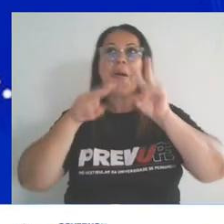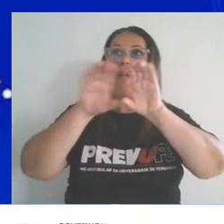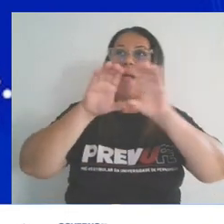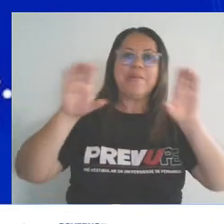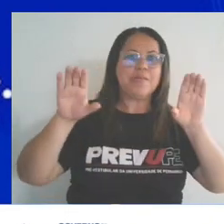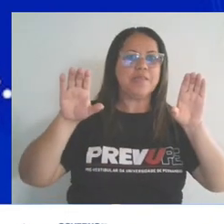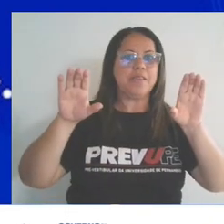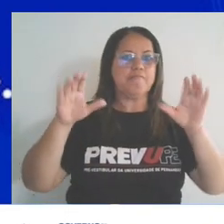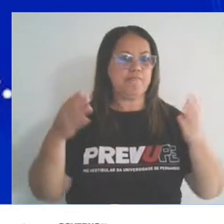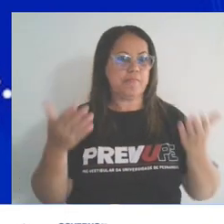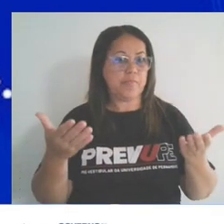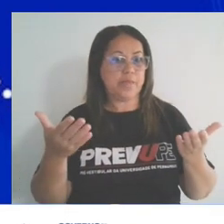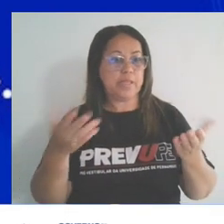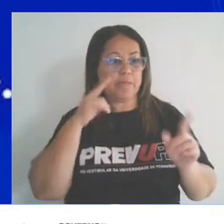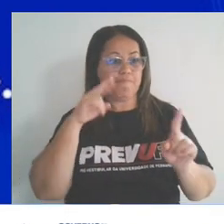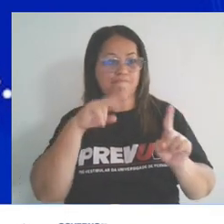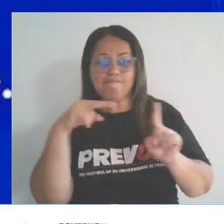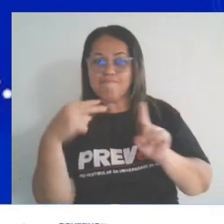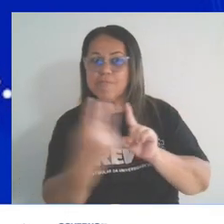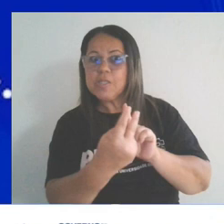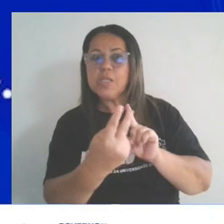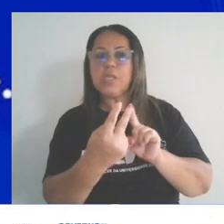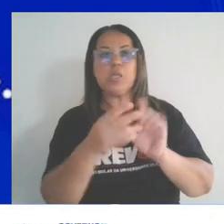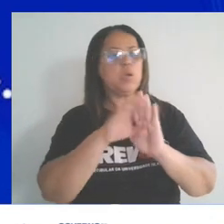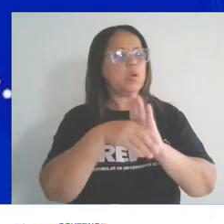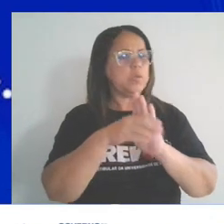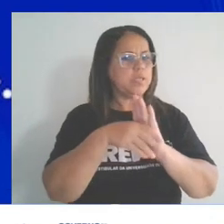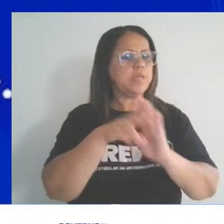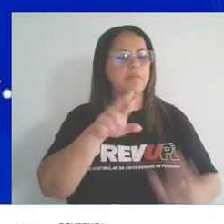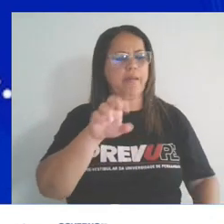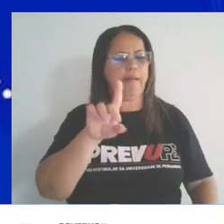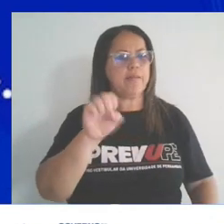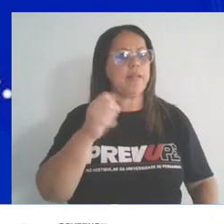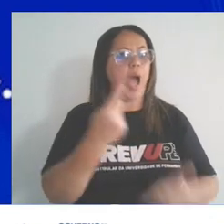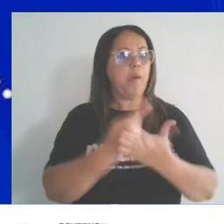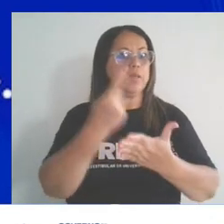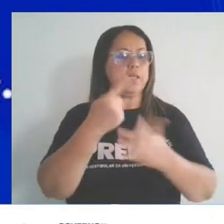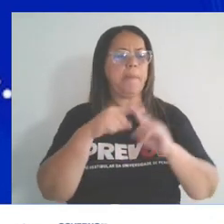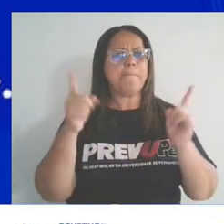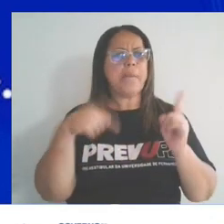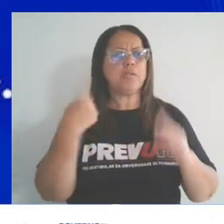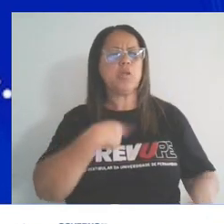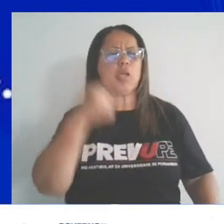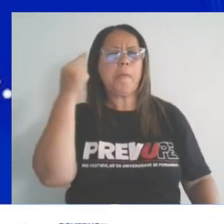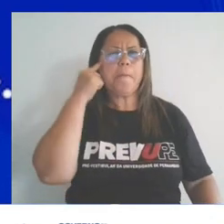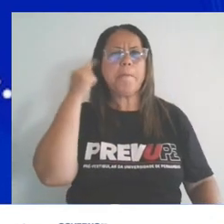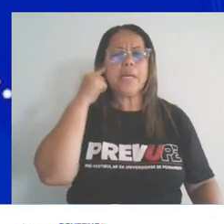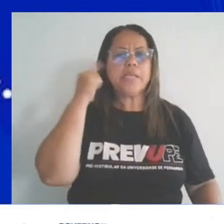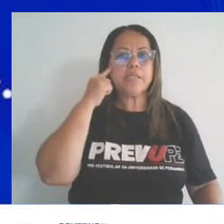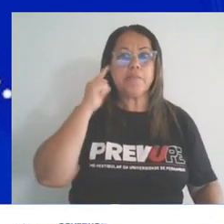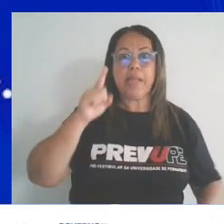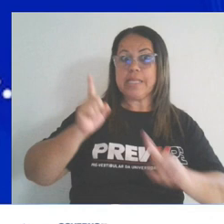nessa perspectiva que o conceito de rede se estrutura. Porém, quando pensamos nesse tipo